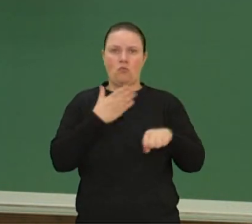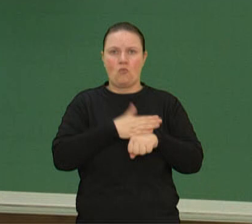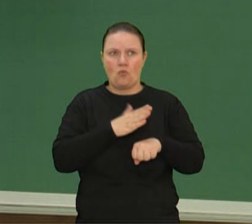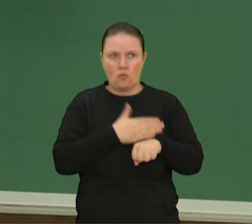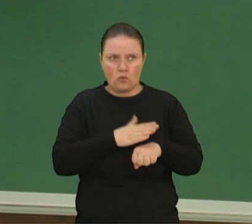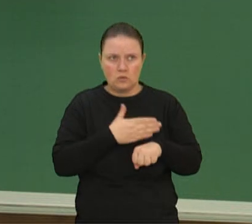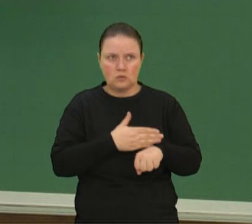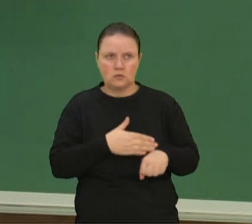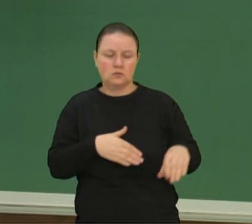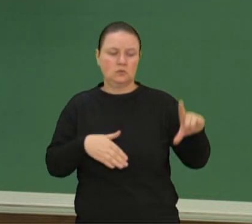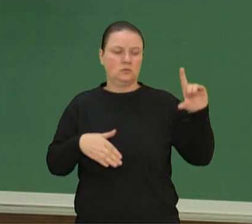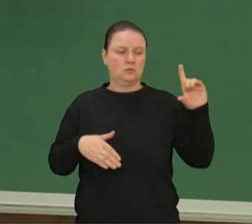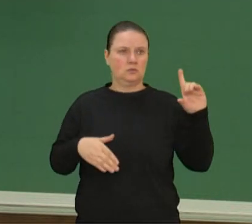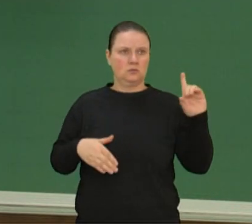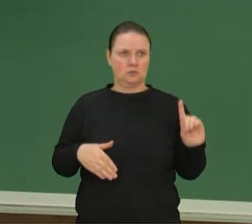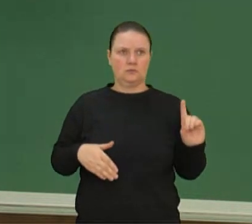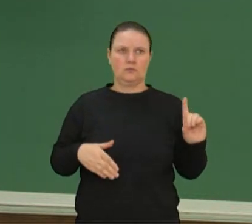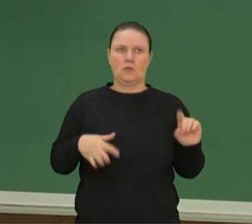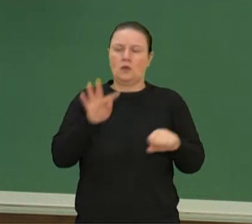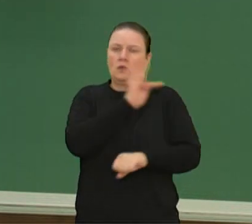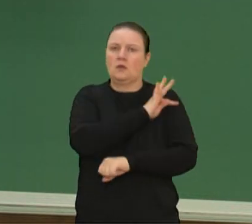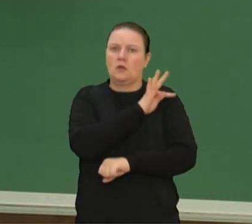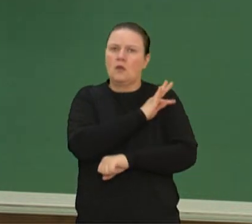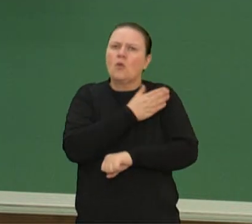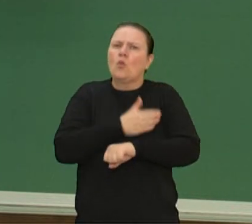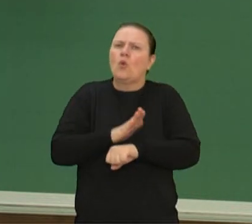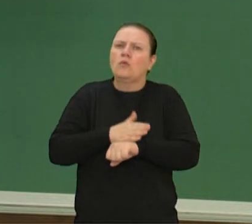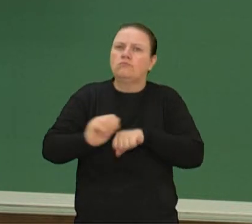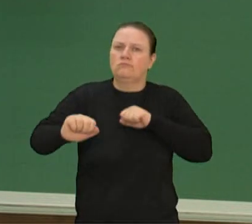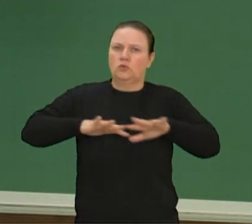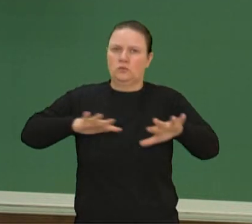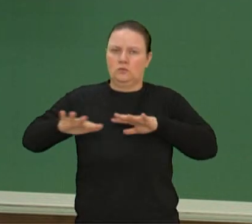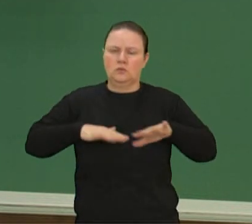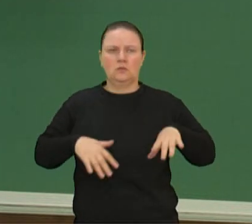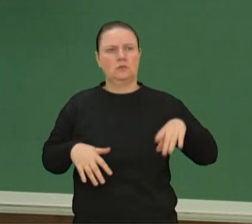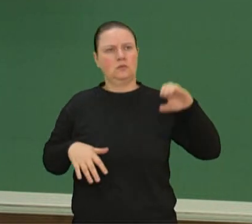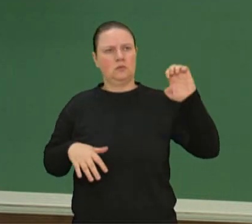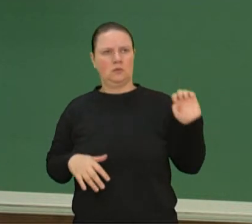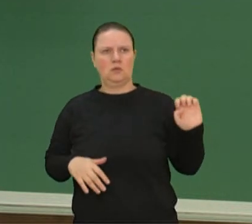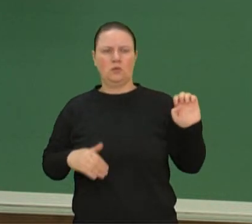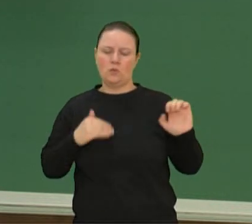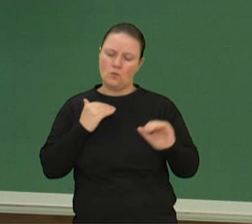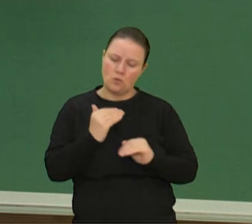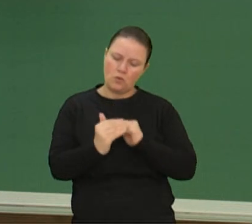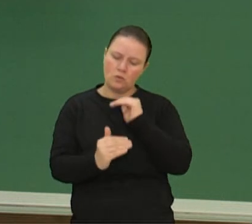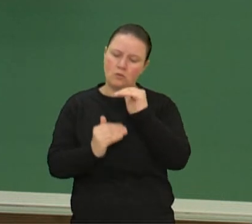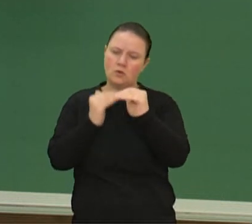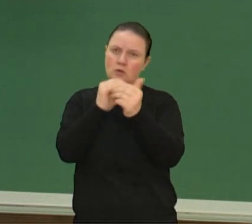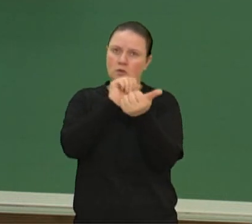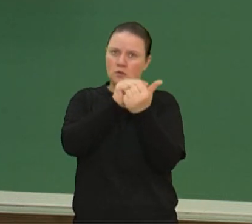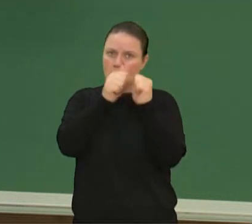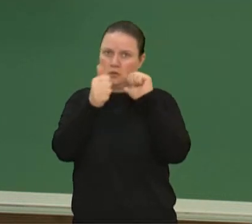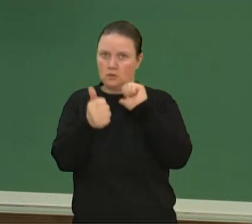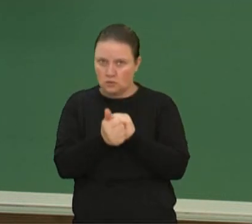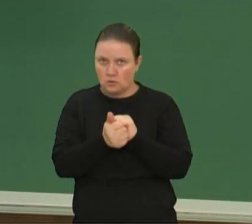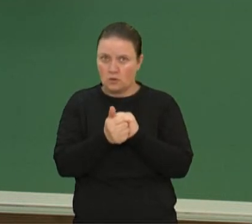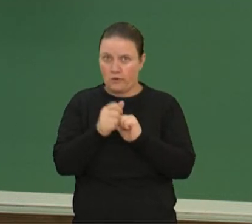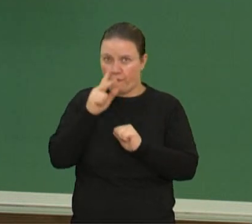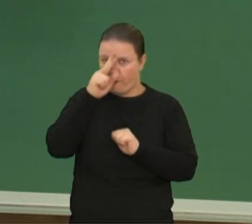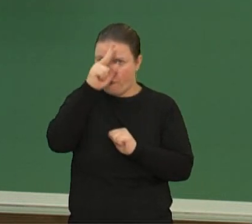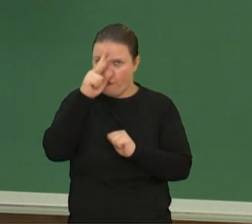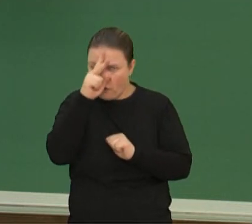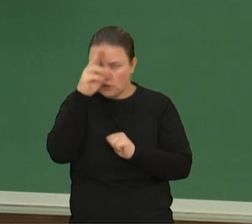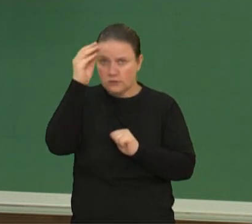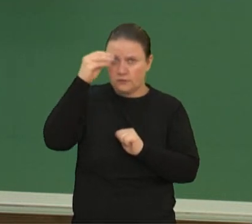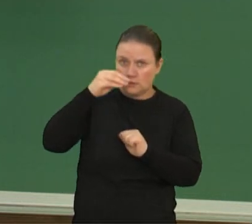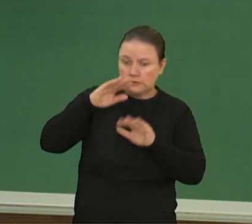físico. Letra D, a técnica de execução dos movimentos. Ou letra E, progressão adequada quanto à intensidade, volume e duração